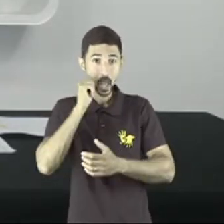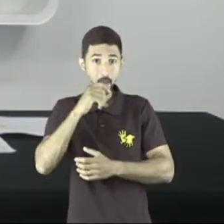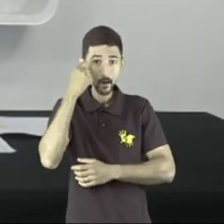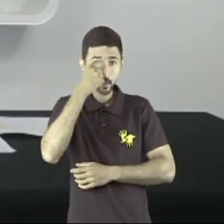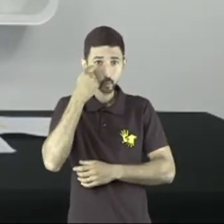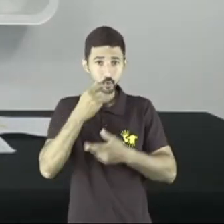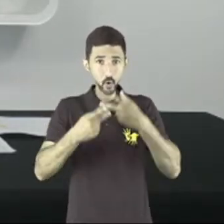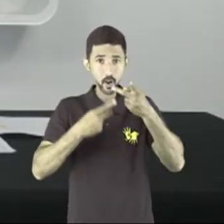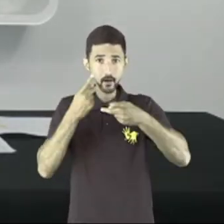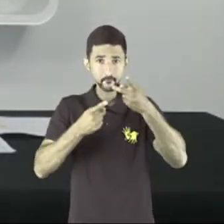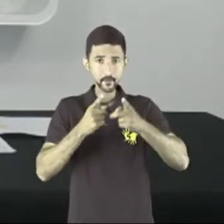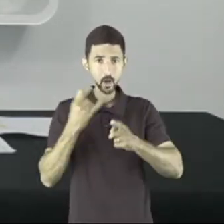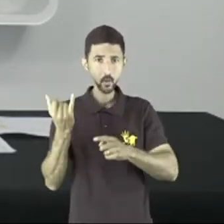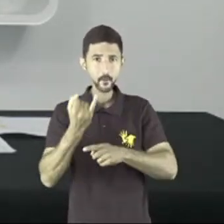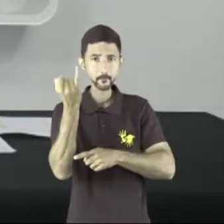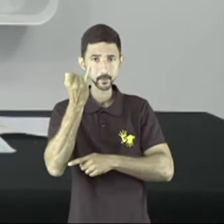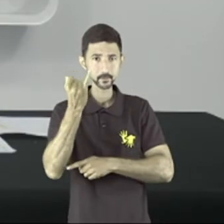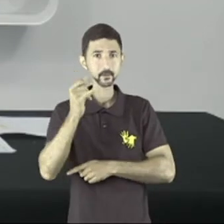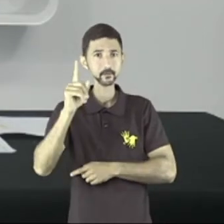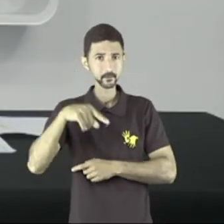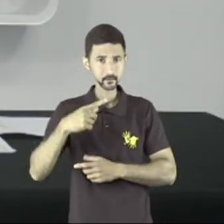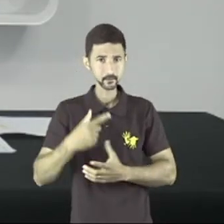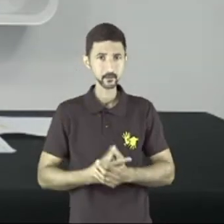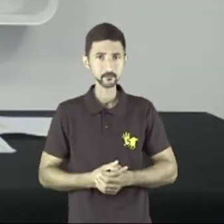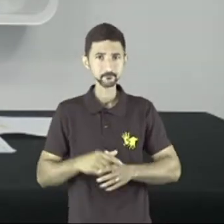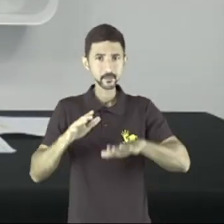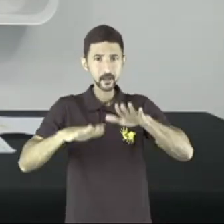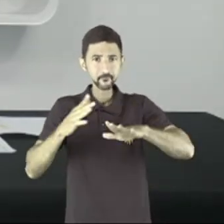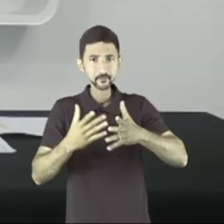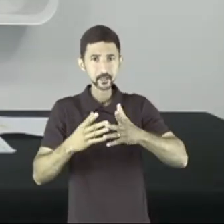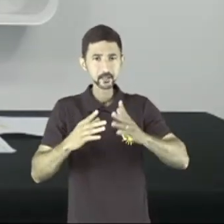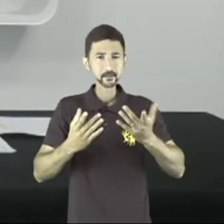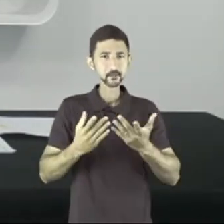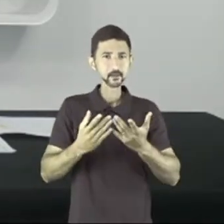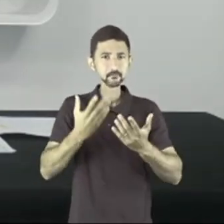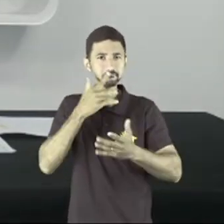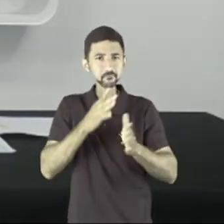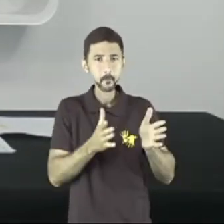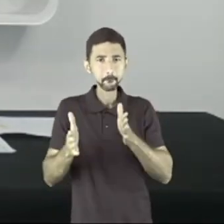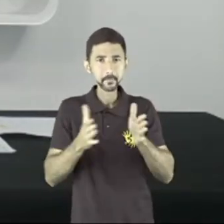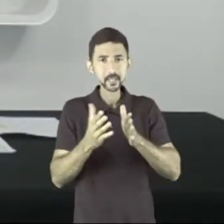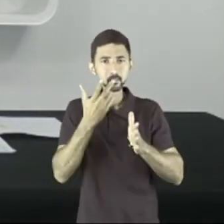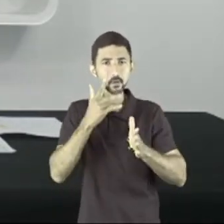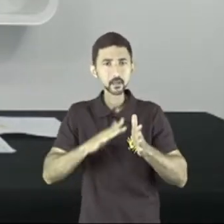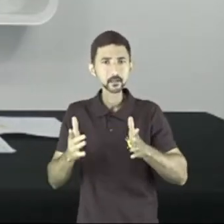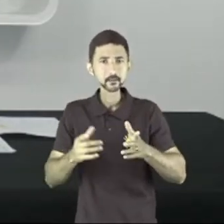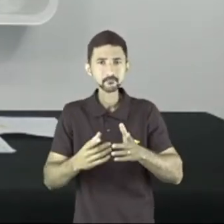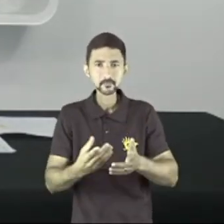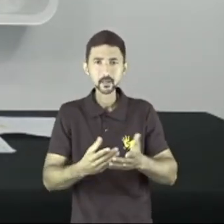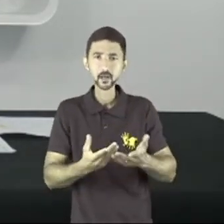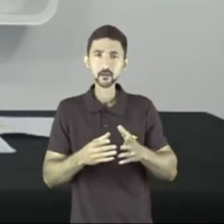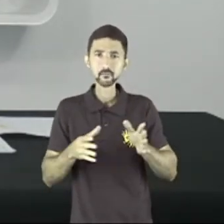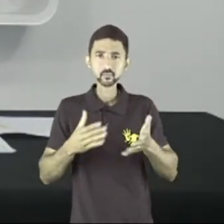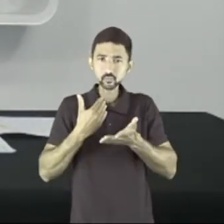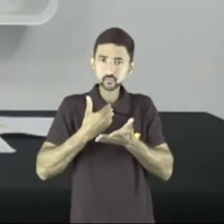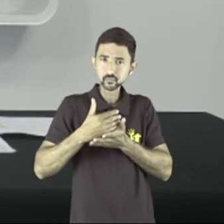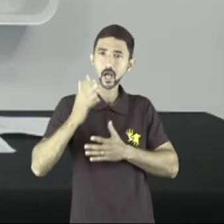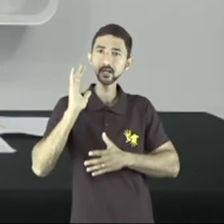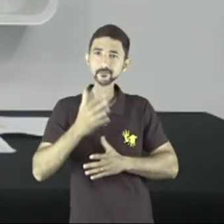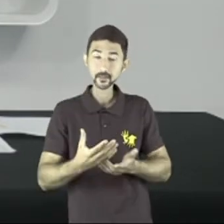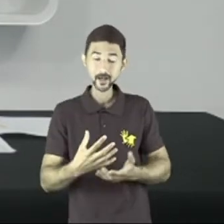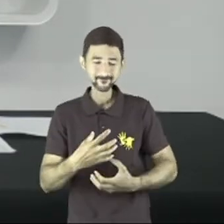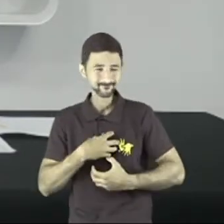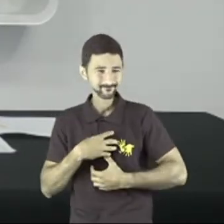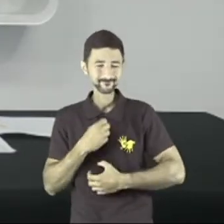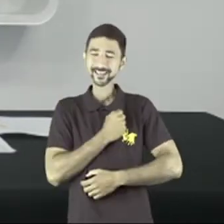falou isso, que é uma coisa super importante. Apesar da infância ser um período curto da nossa vida, eu já passei pela infância e